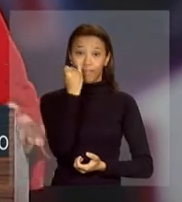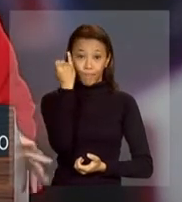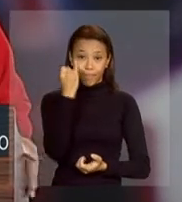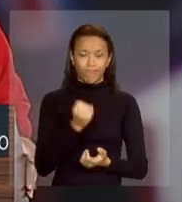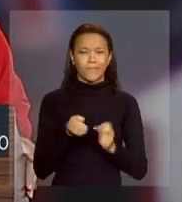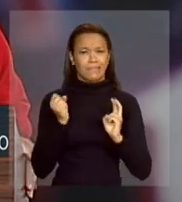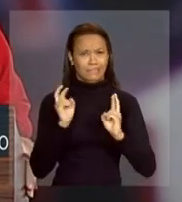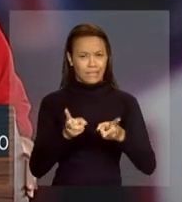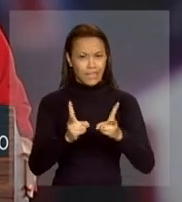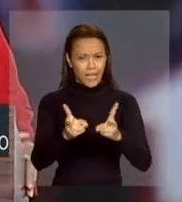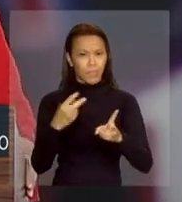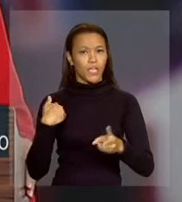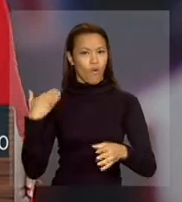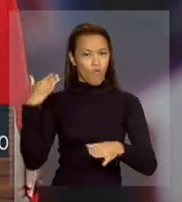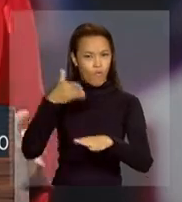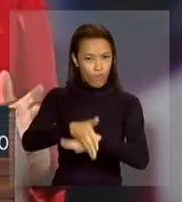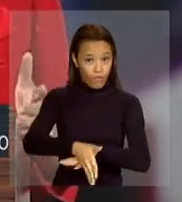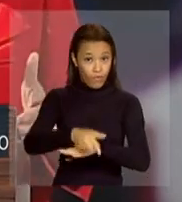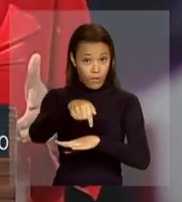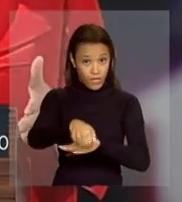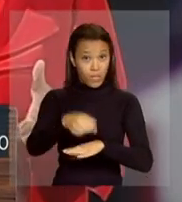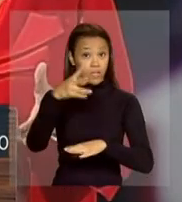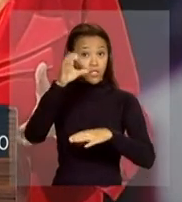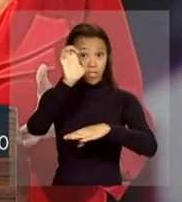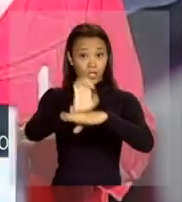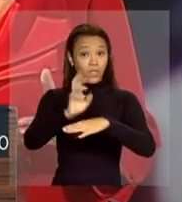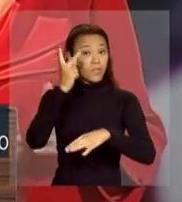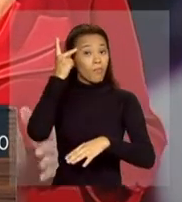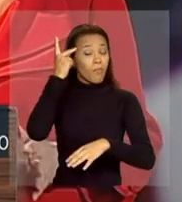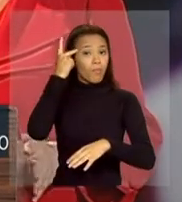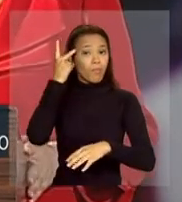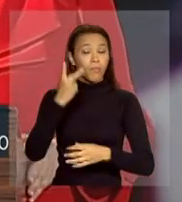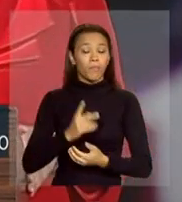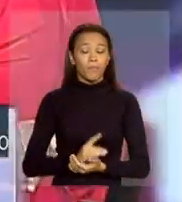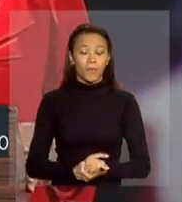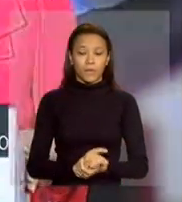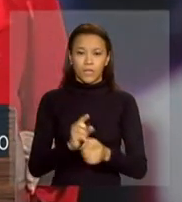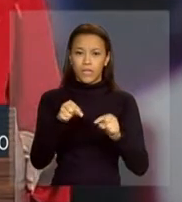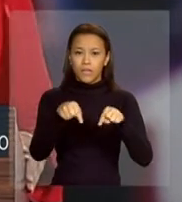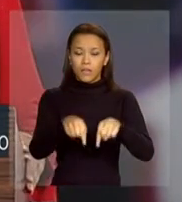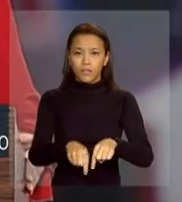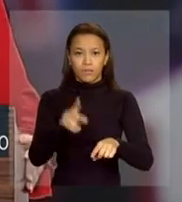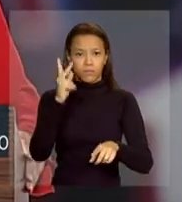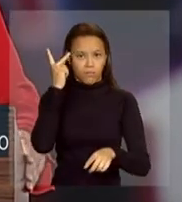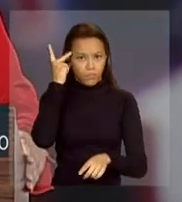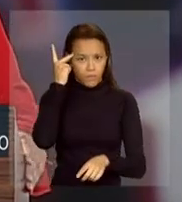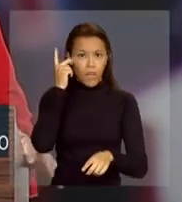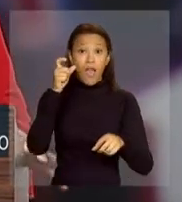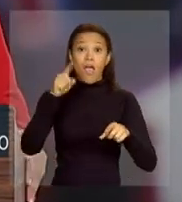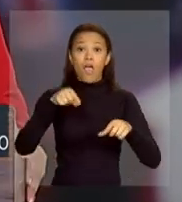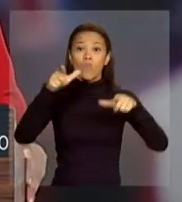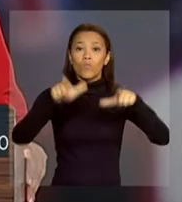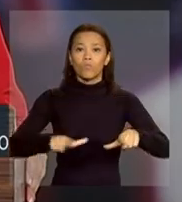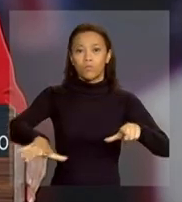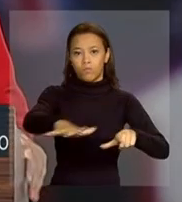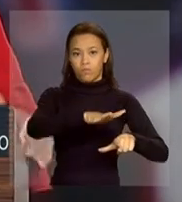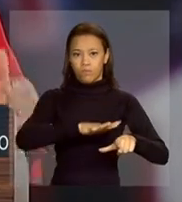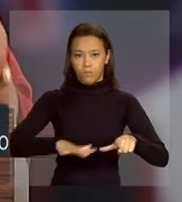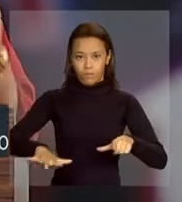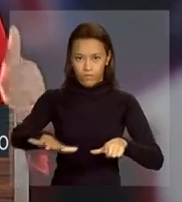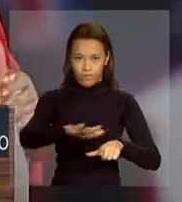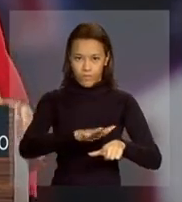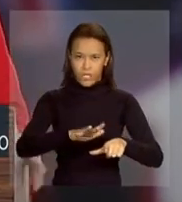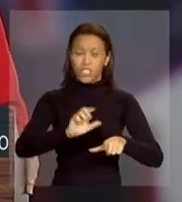sempre que eu venho a São Paulo reconhecer que aqui é um local